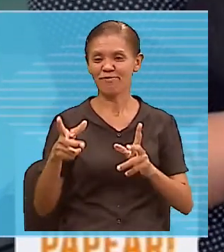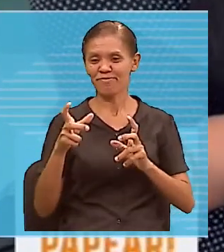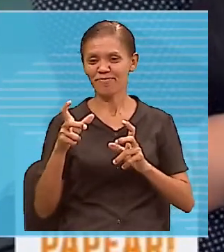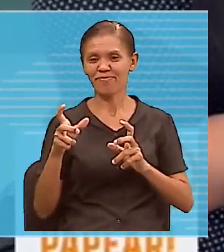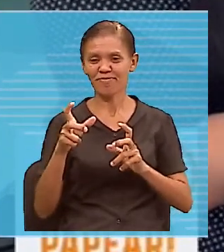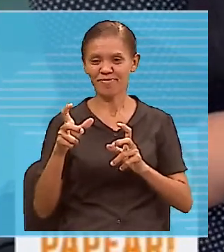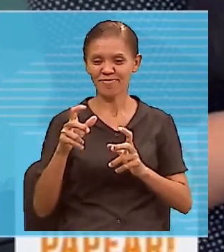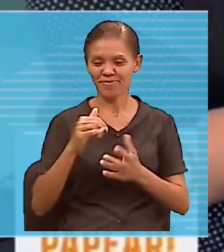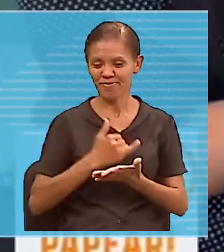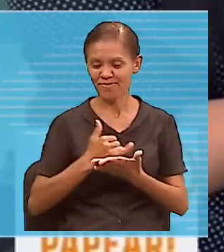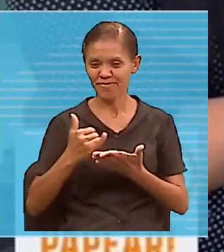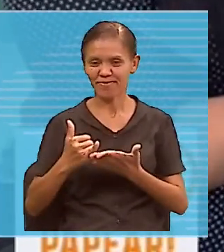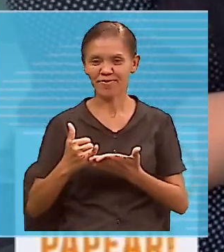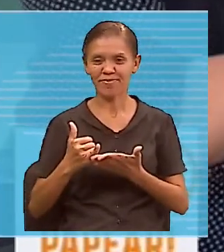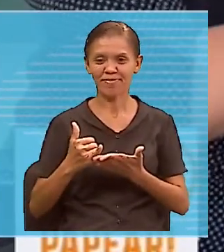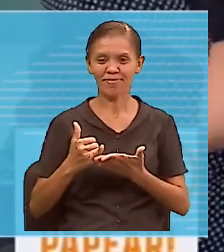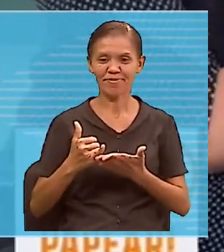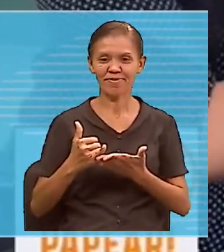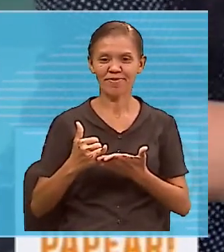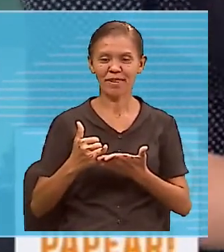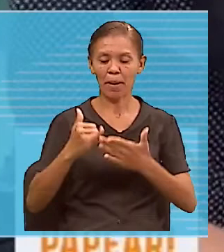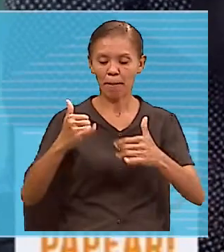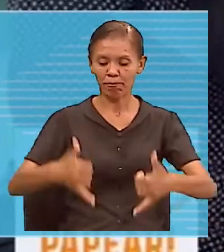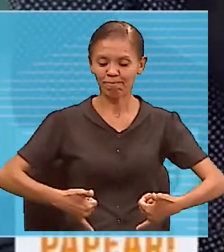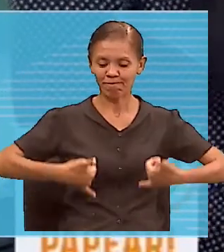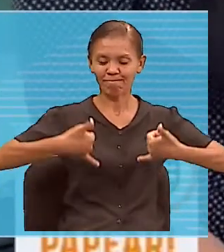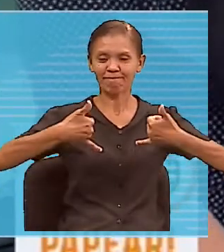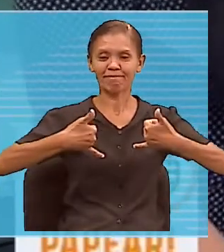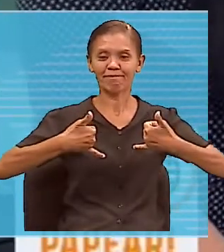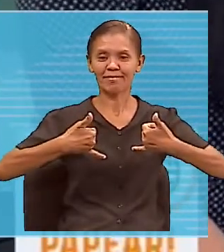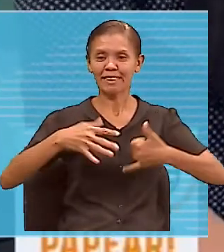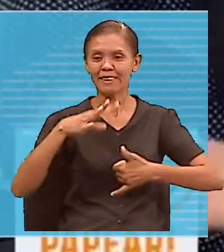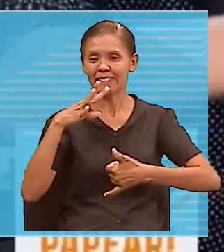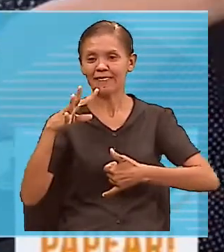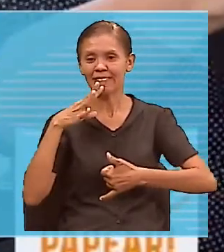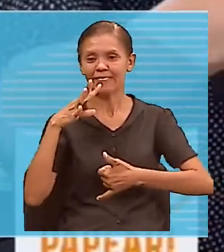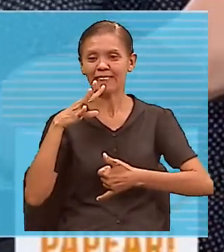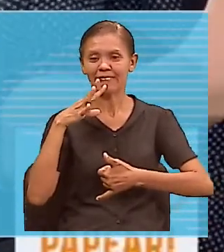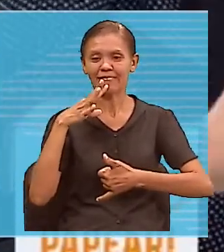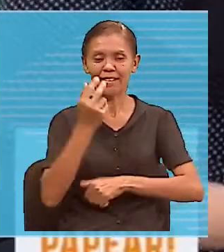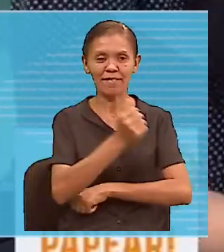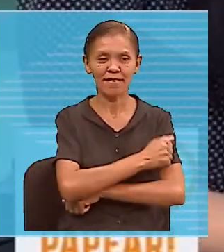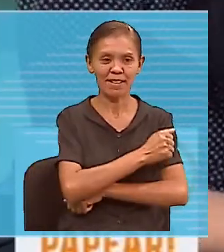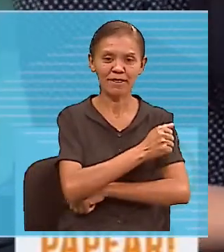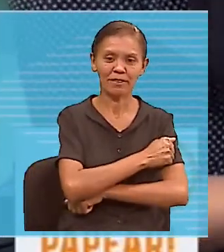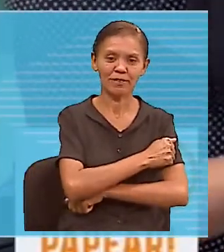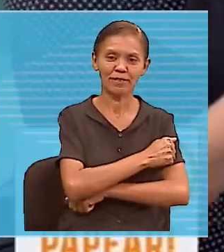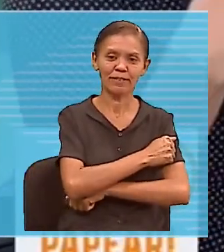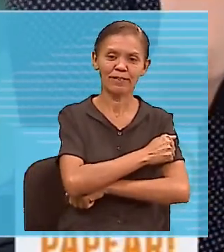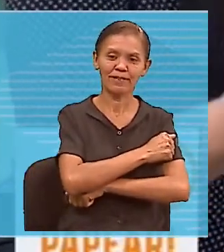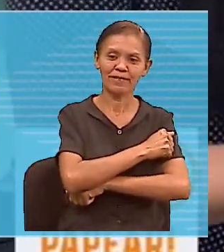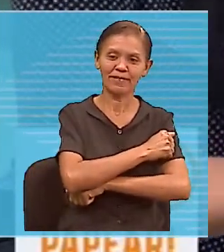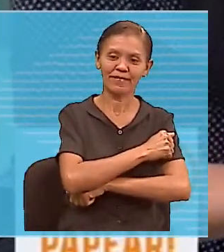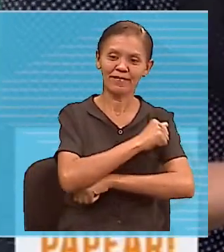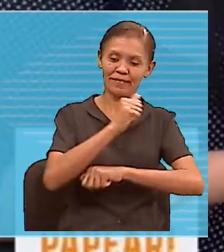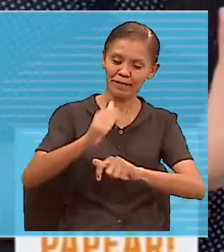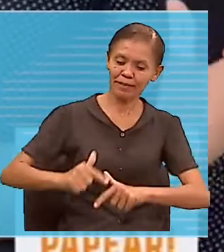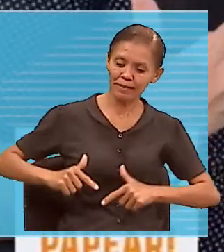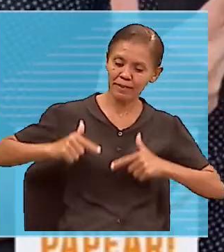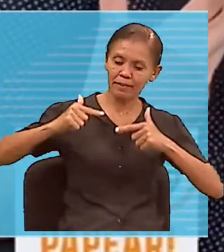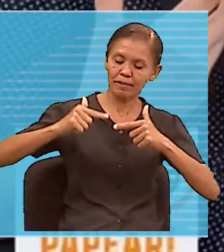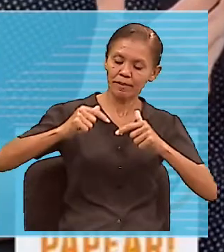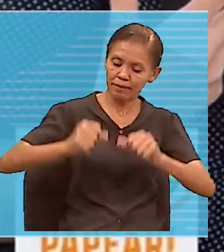tão brilhante, com uma cabeça tão genial assim, já tão novo e já tendo essa disposição, esse engajamento,